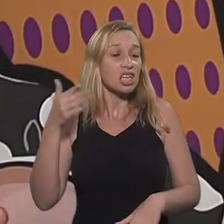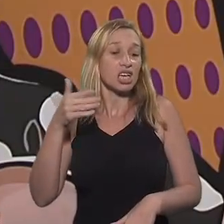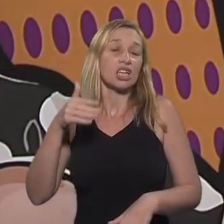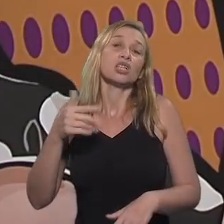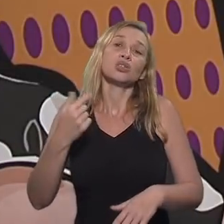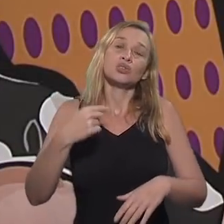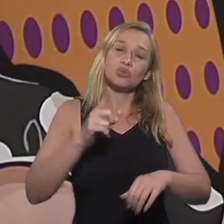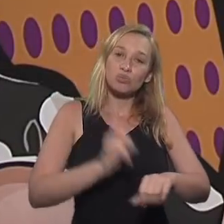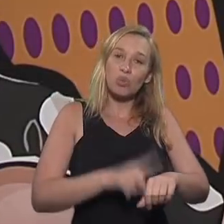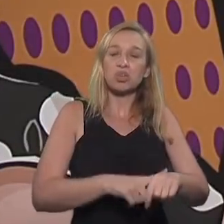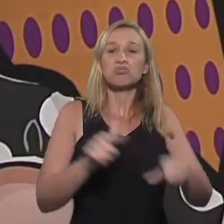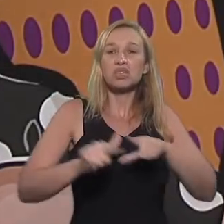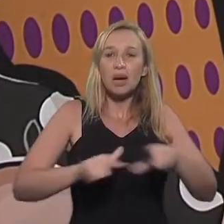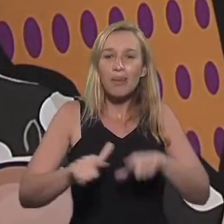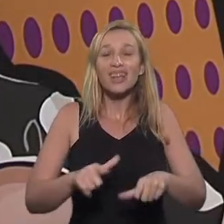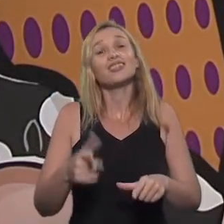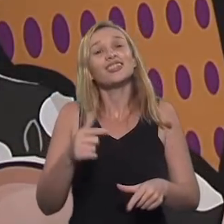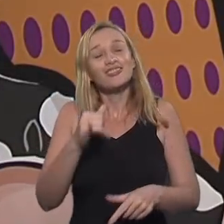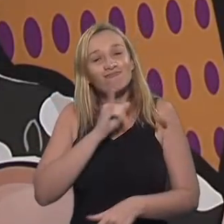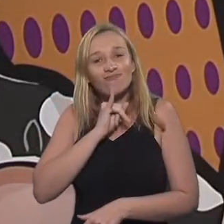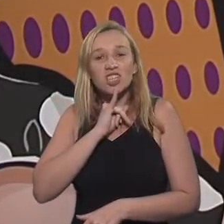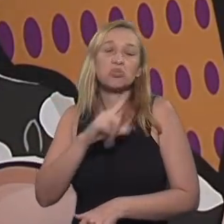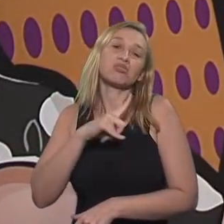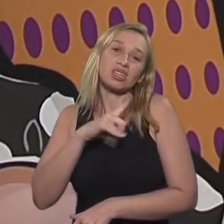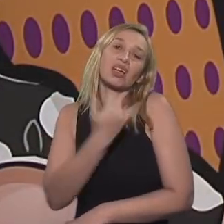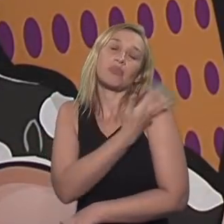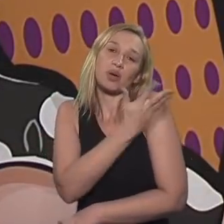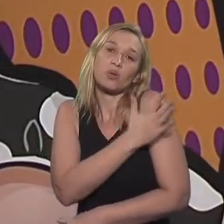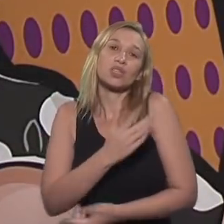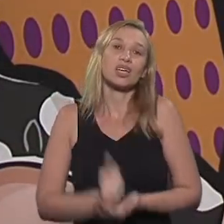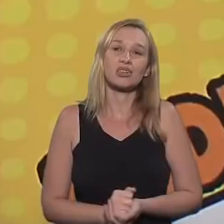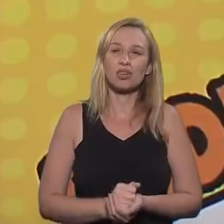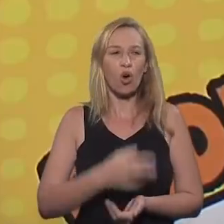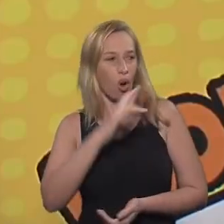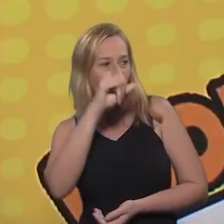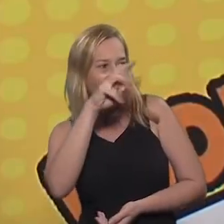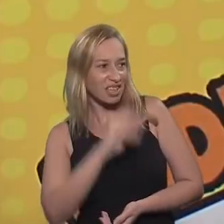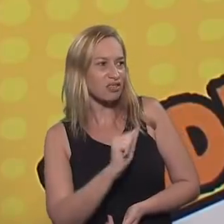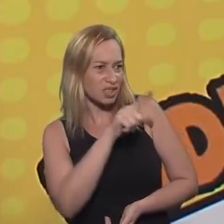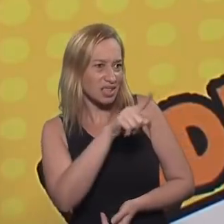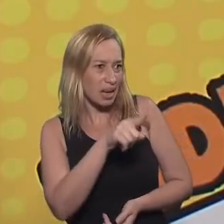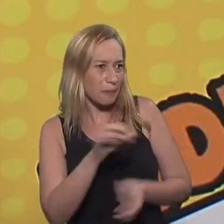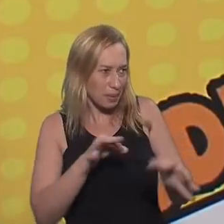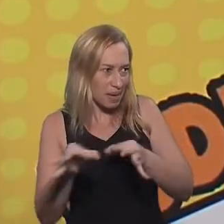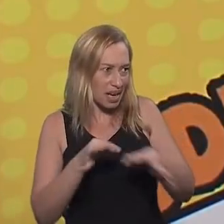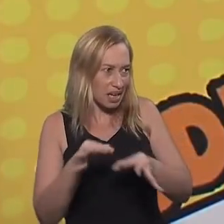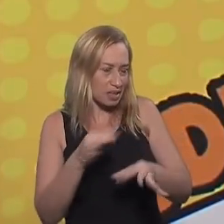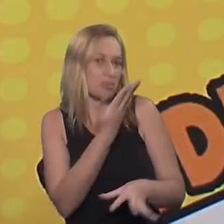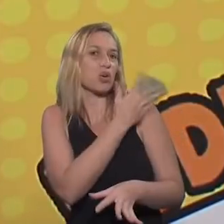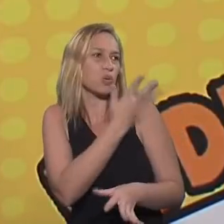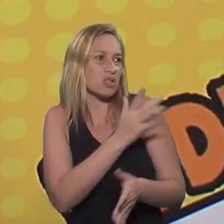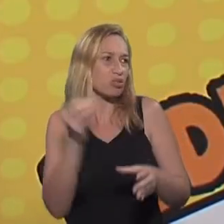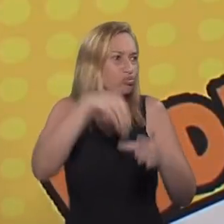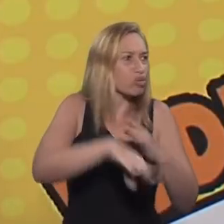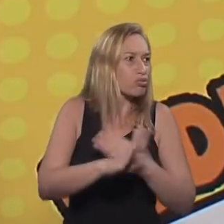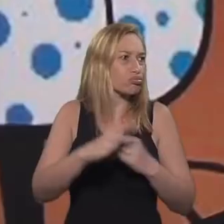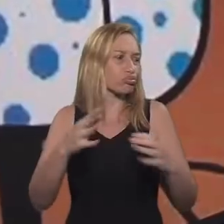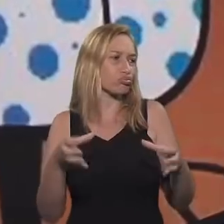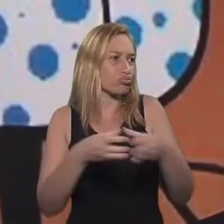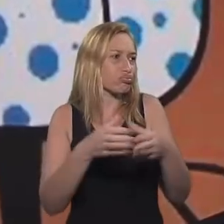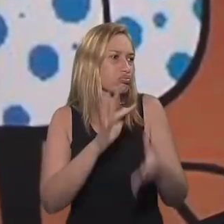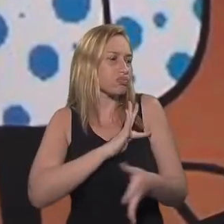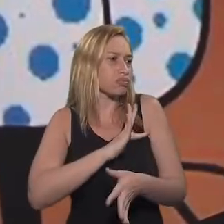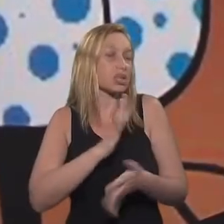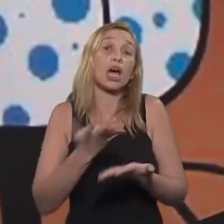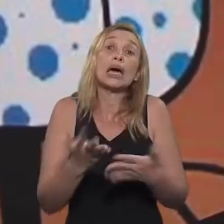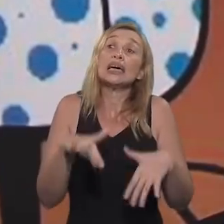estivermos já lá dentro. Infelizmente existe isso. E Roberta, você está preparada para enfrentar isso também dentro da corporação? Então,